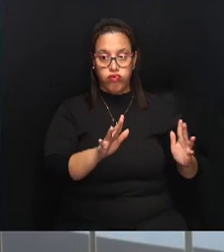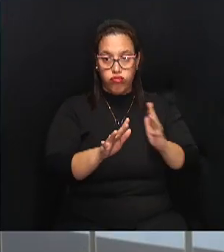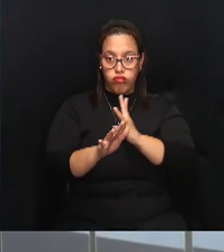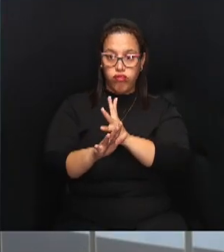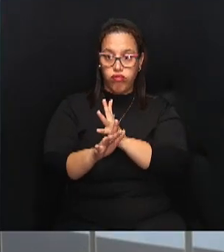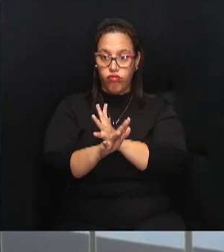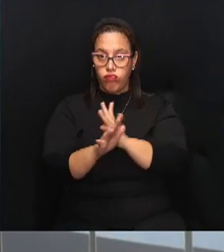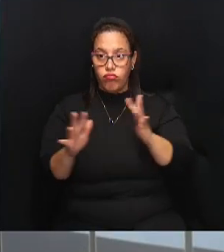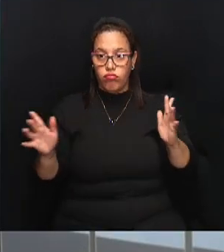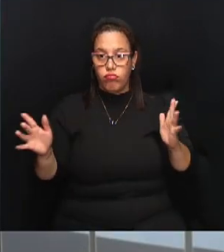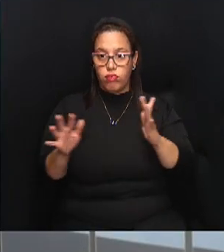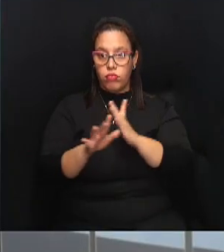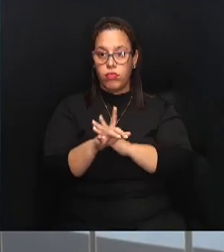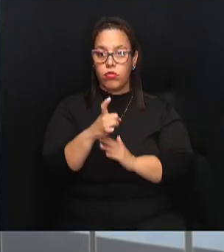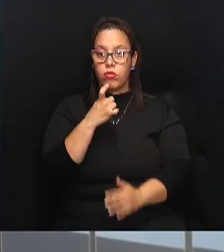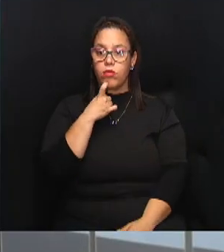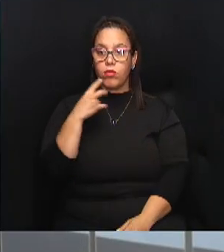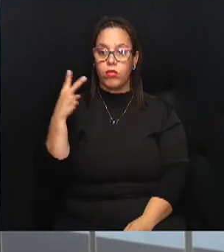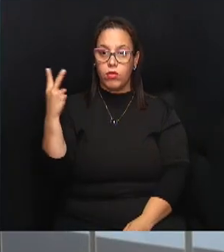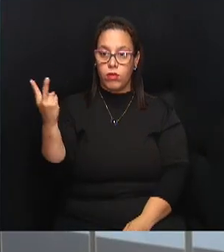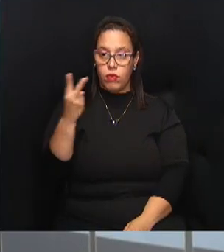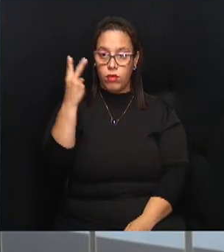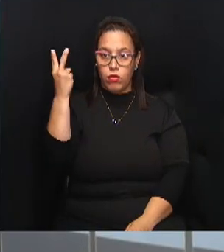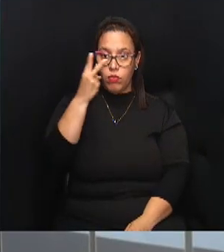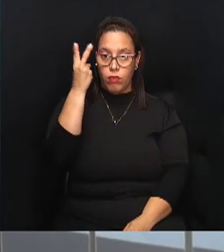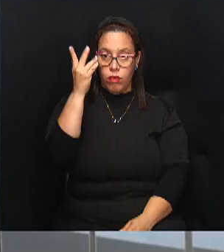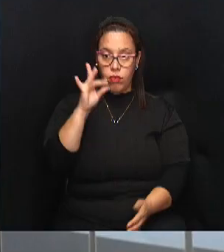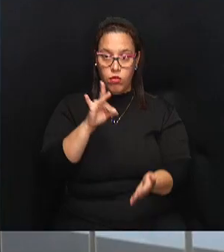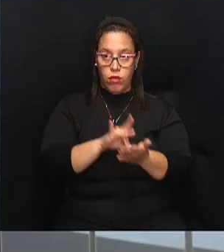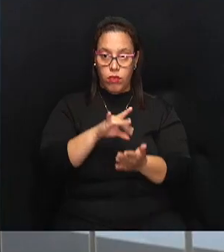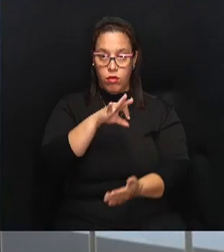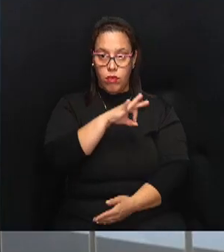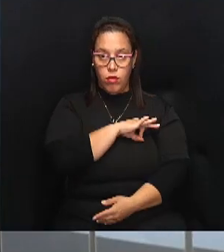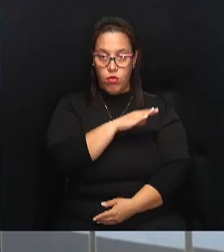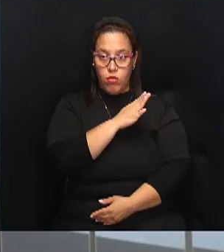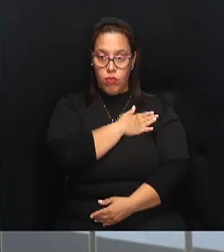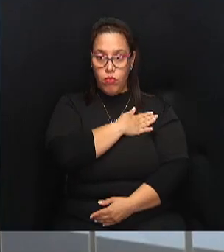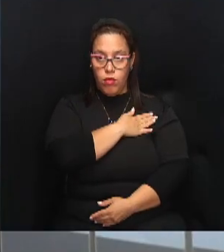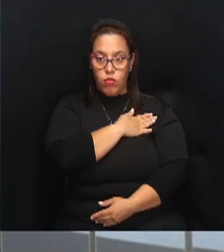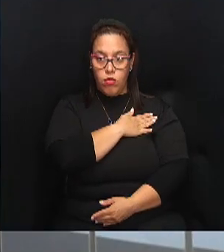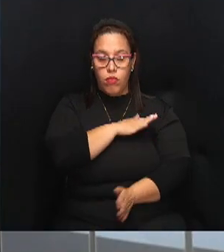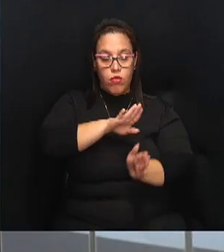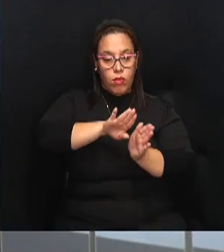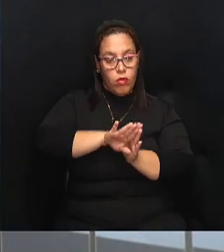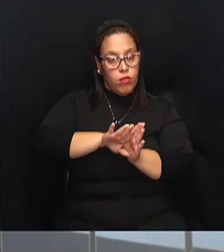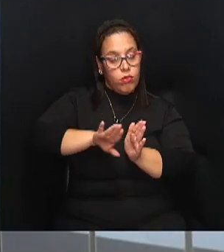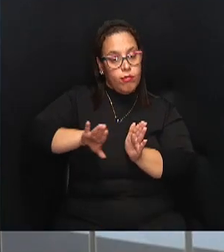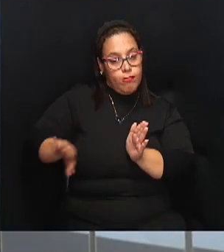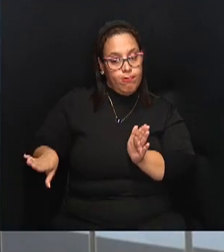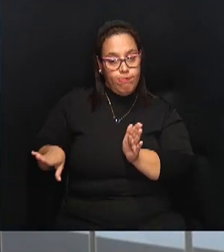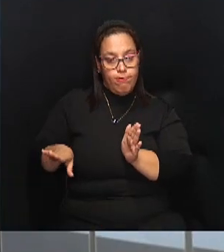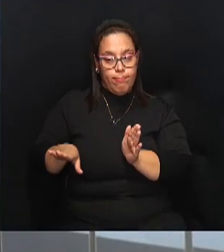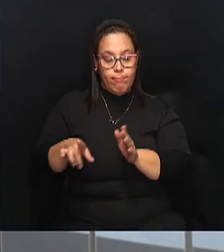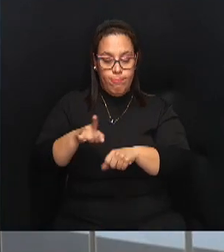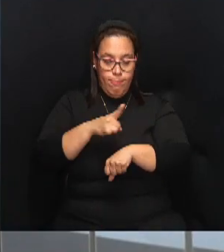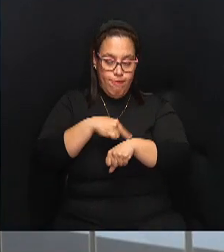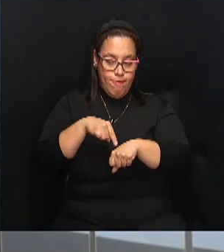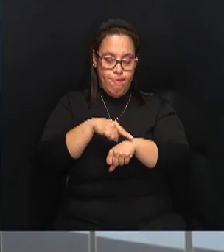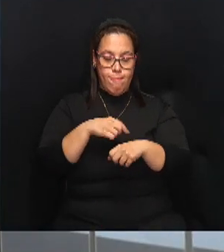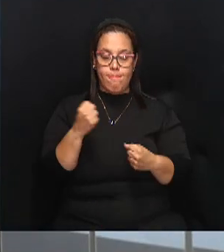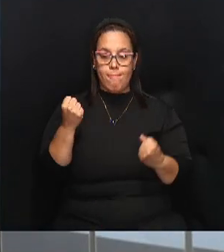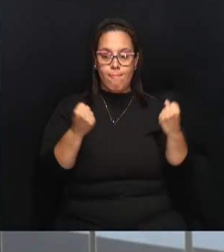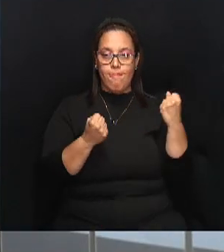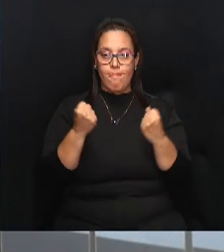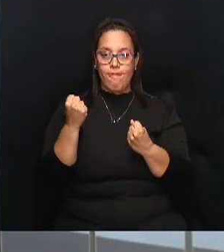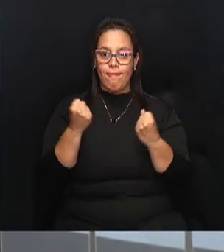Campinas. Vai valorizar o efetivo da Polícia Militar, que ele vai deixar de ficar mais horas na estrada, né,